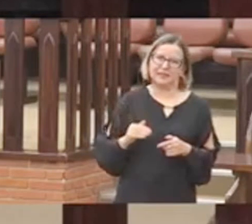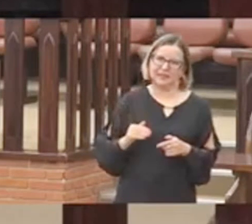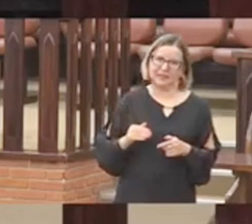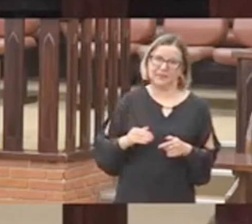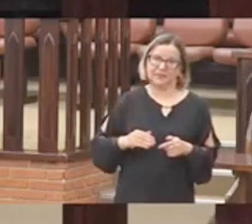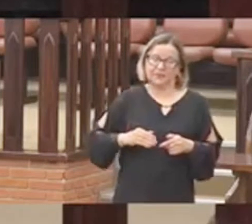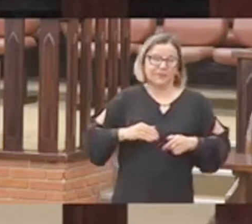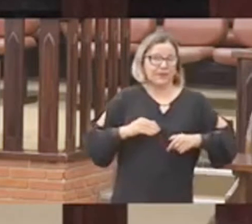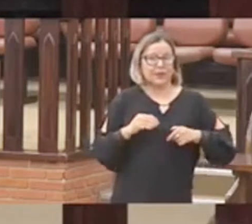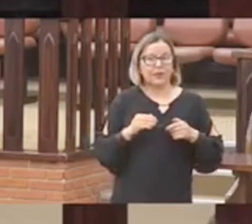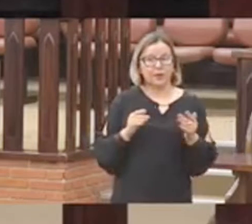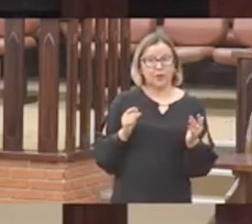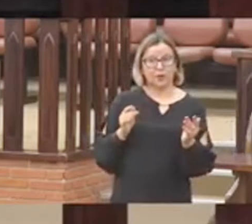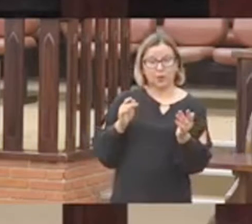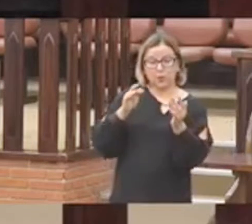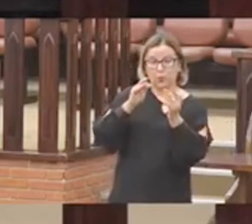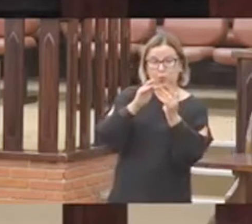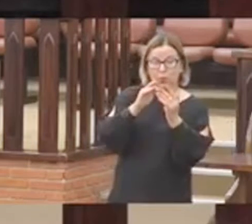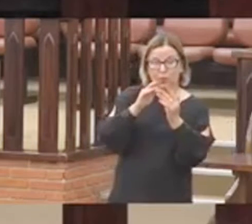final.